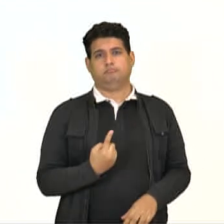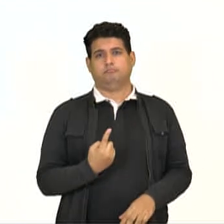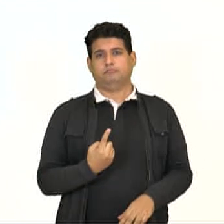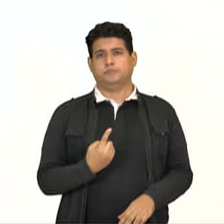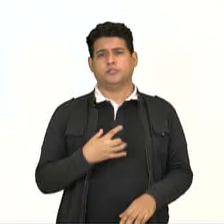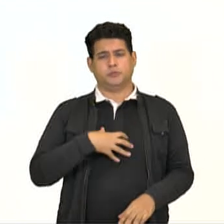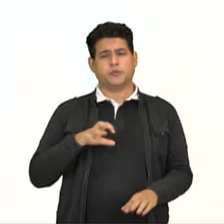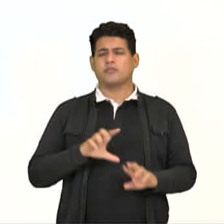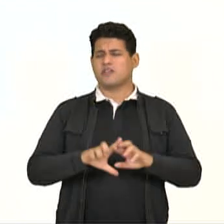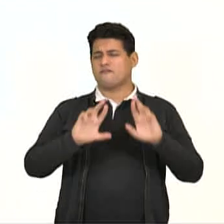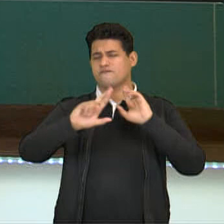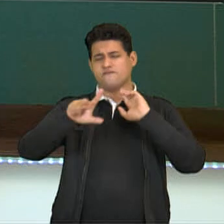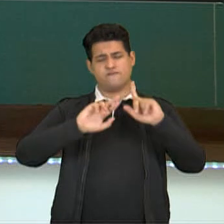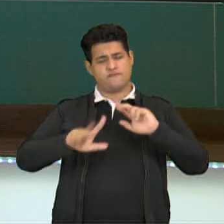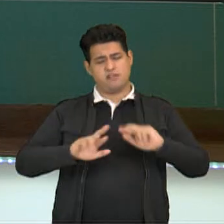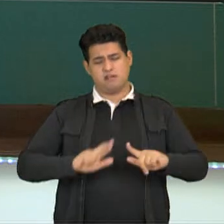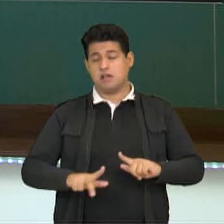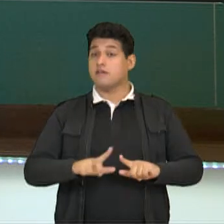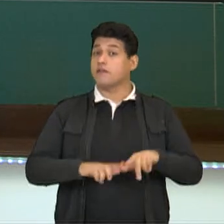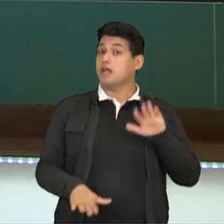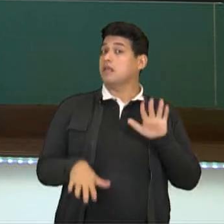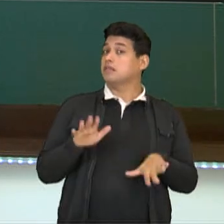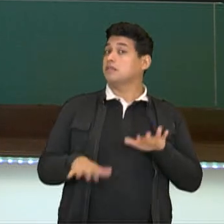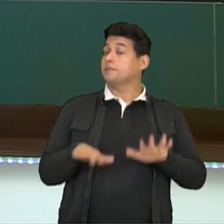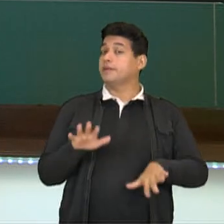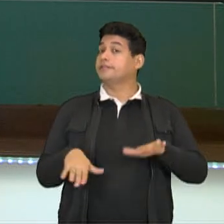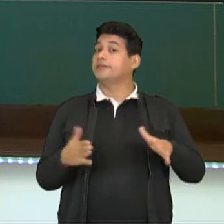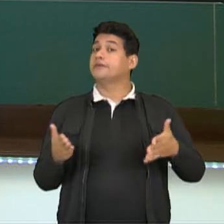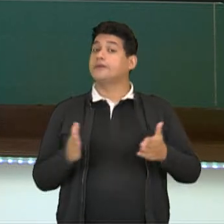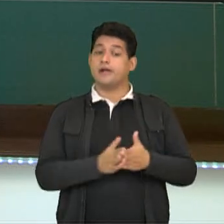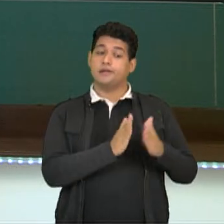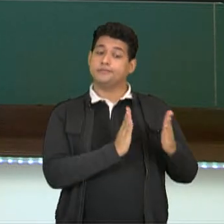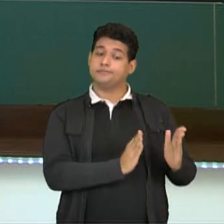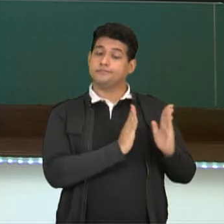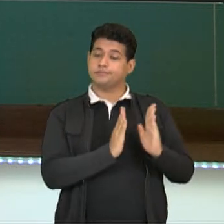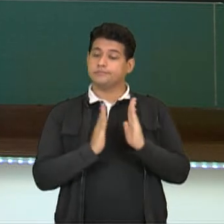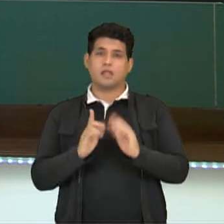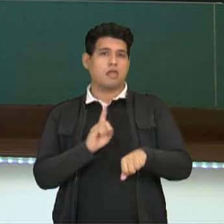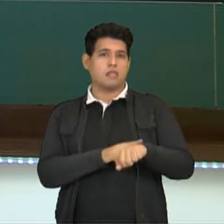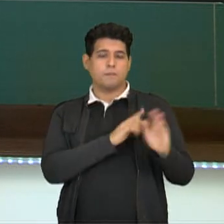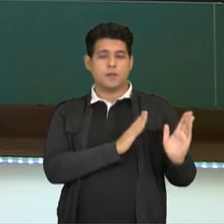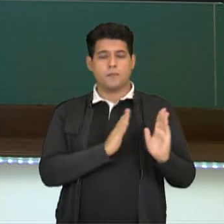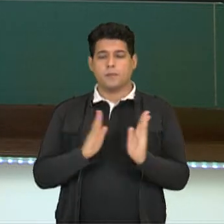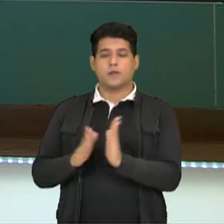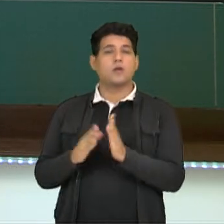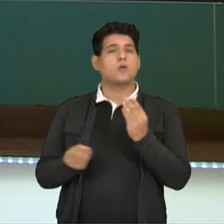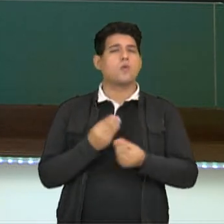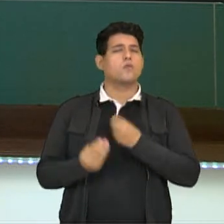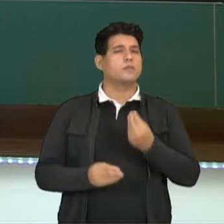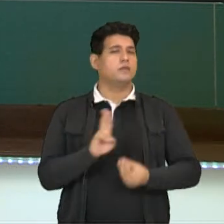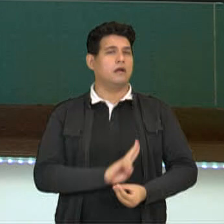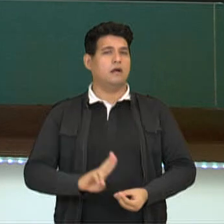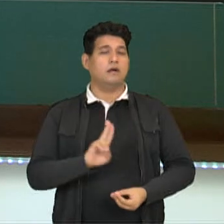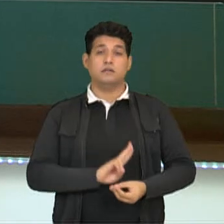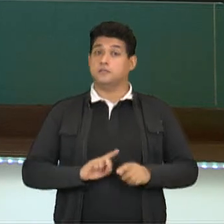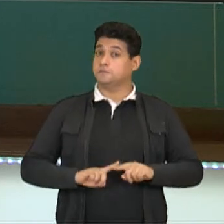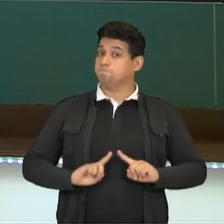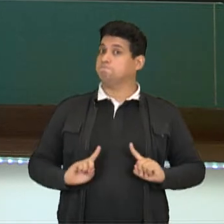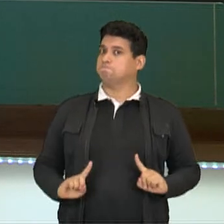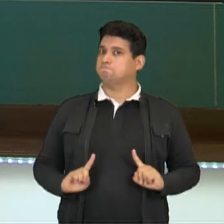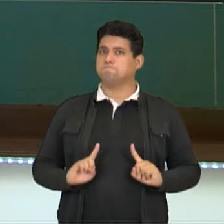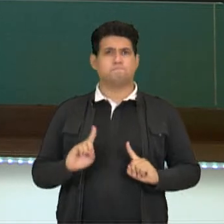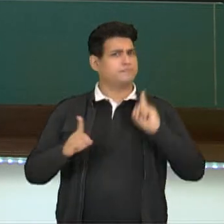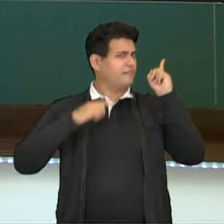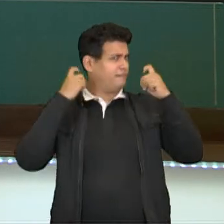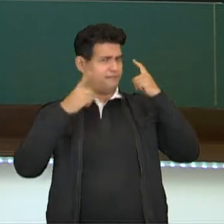condicional, existem várias. E ela vai depender do tempo verbal em que foi usado e a situação em que ela está sendo usada. Mas, don't